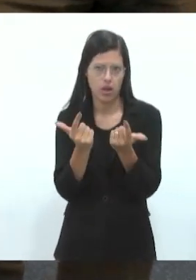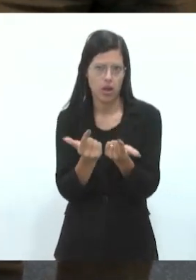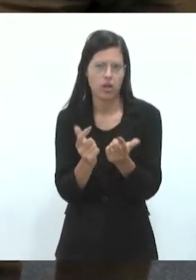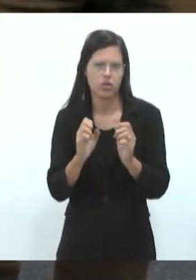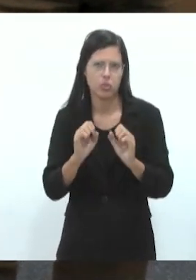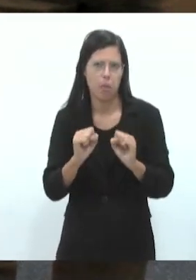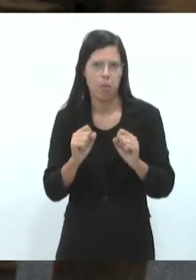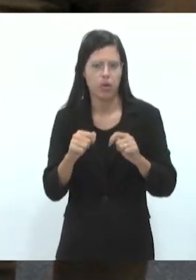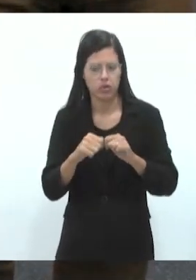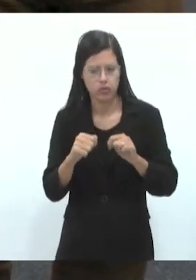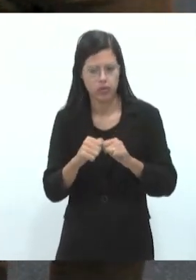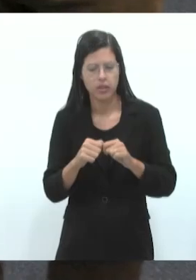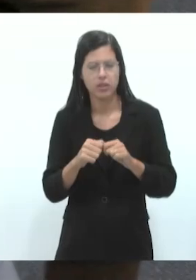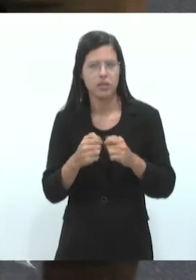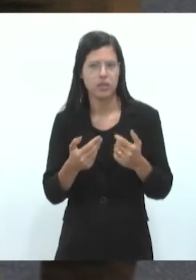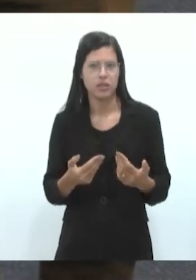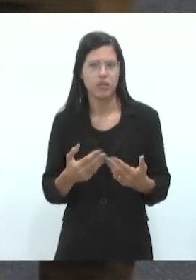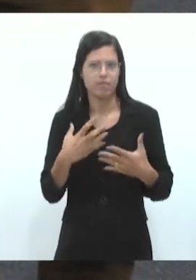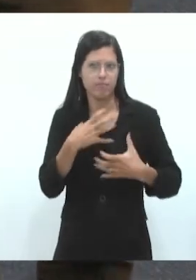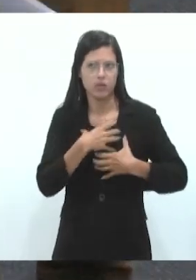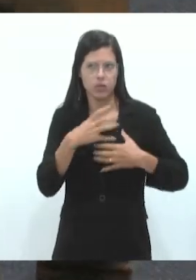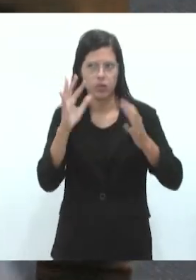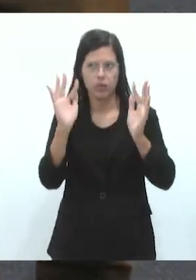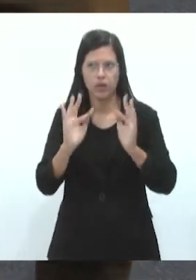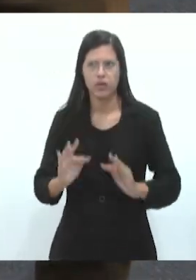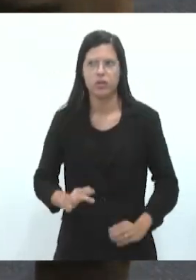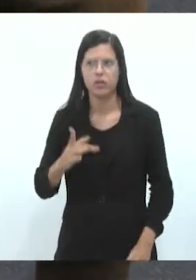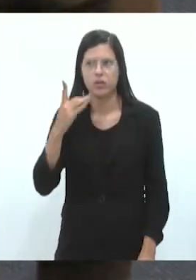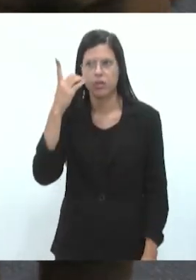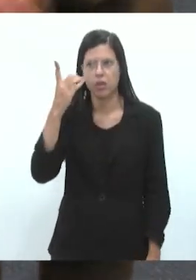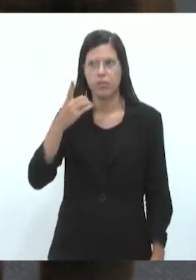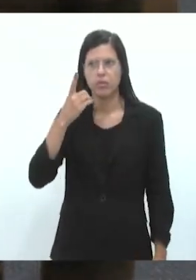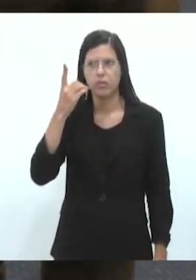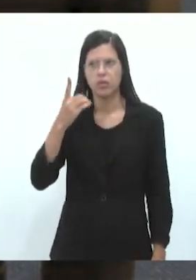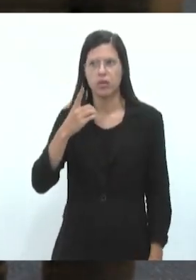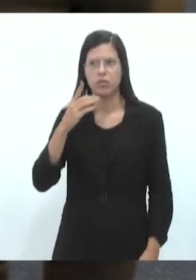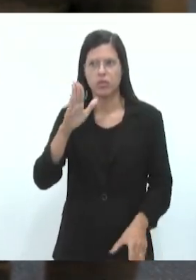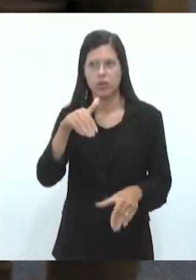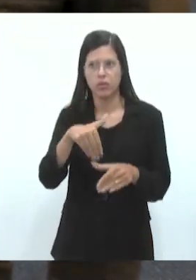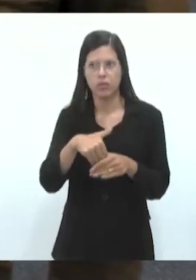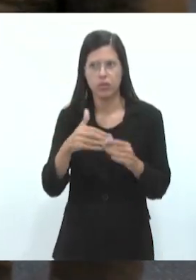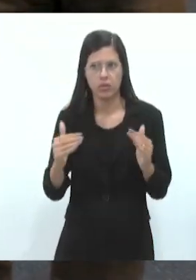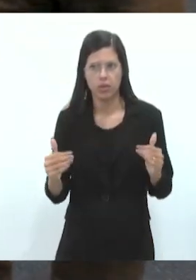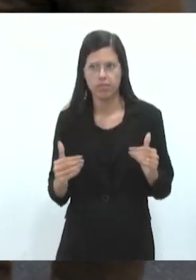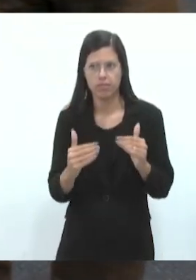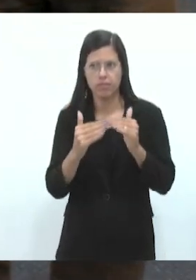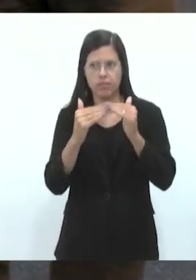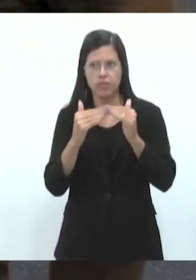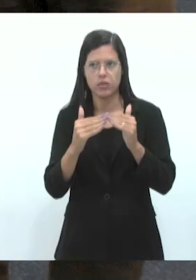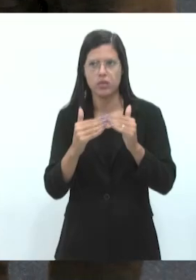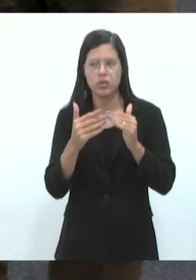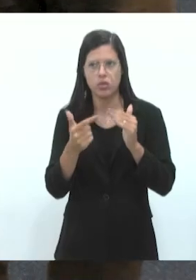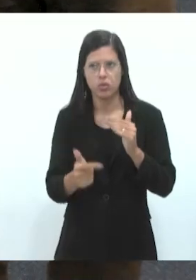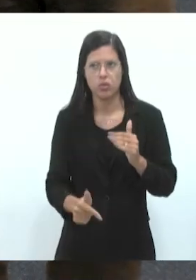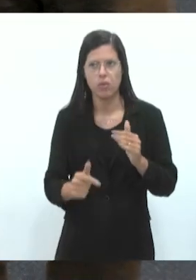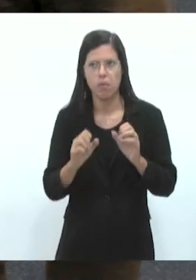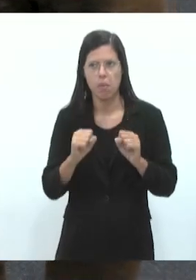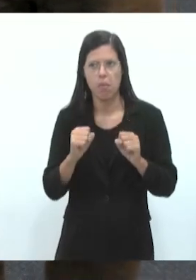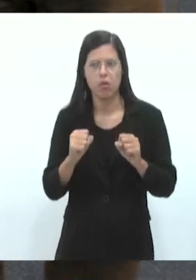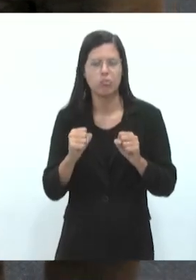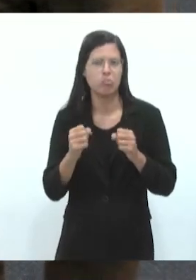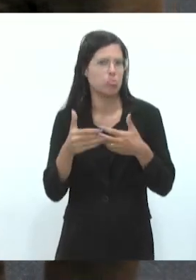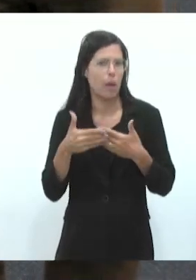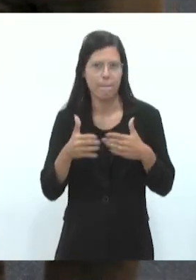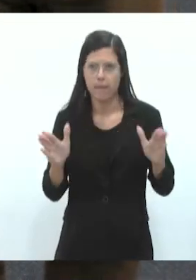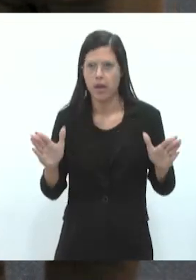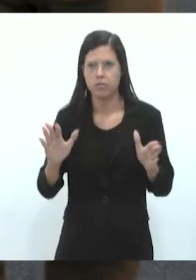promover aqui. Então, fico muito feliz dos deputados e deputadas que votaram favorável, reafirmo a coautoria para